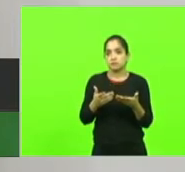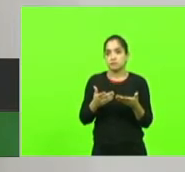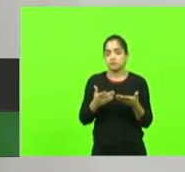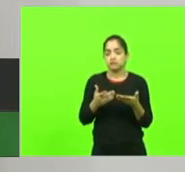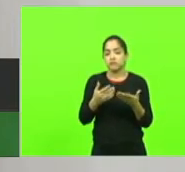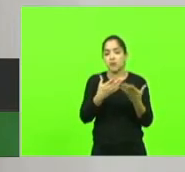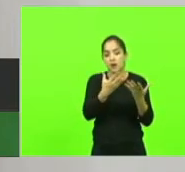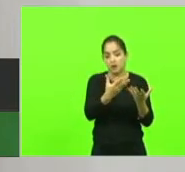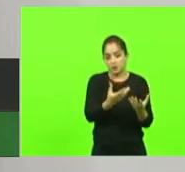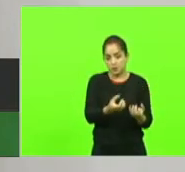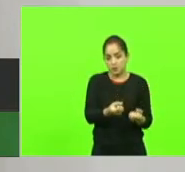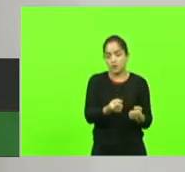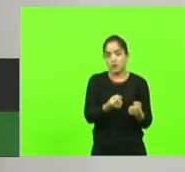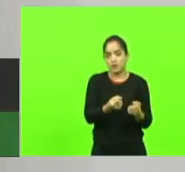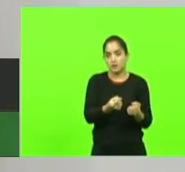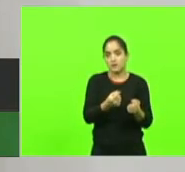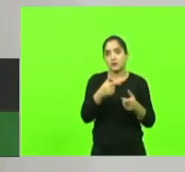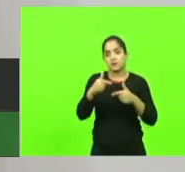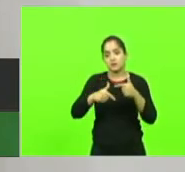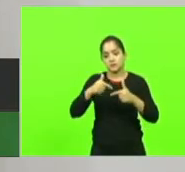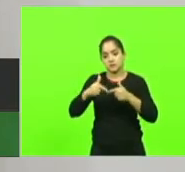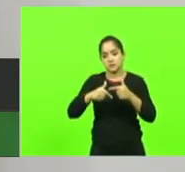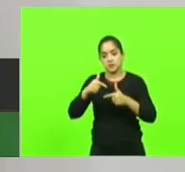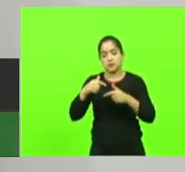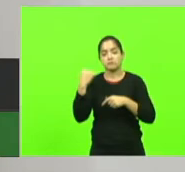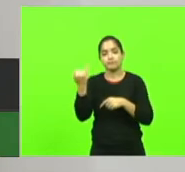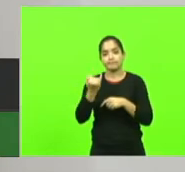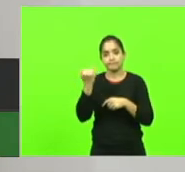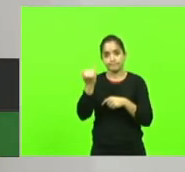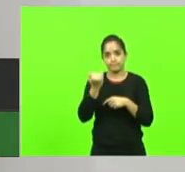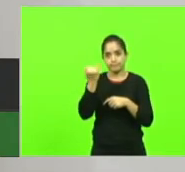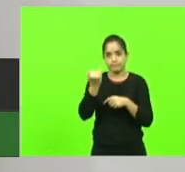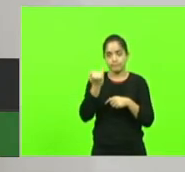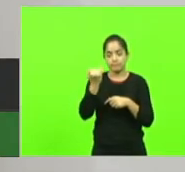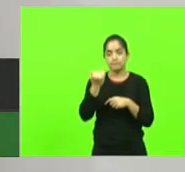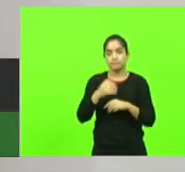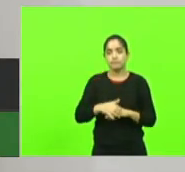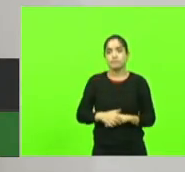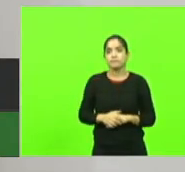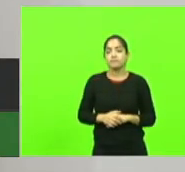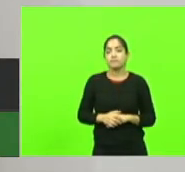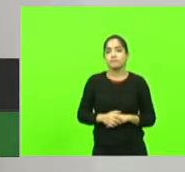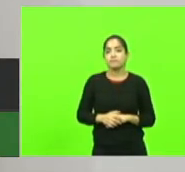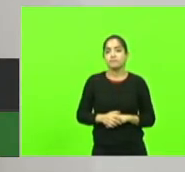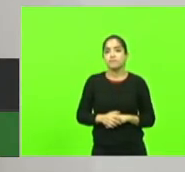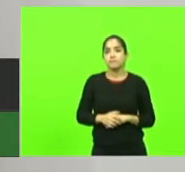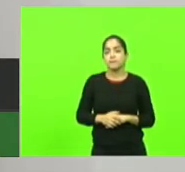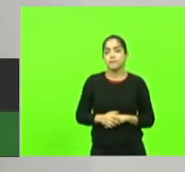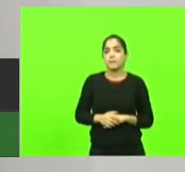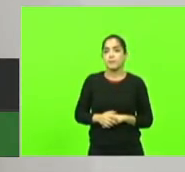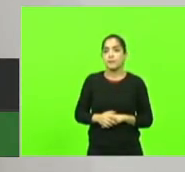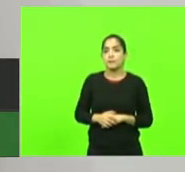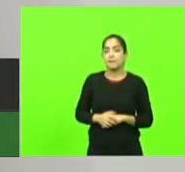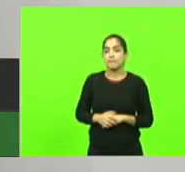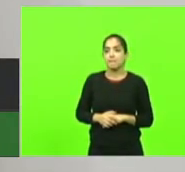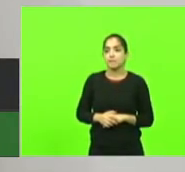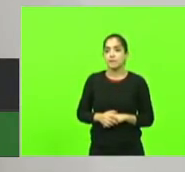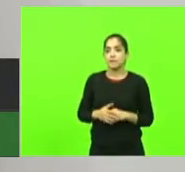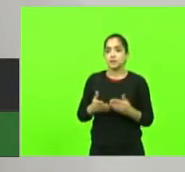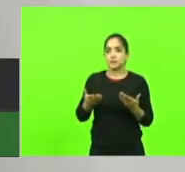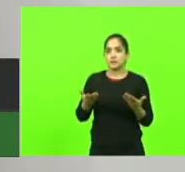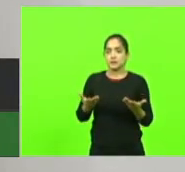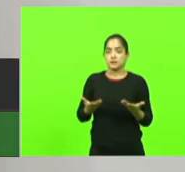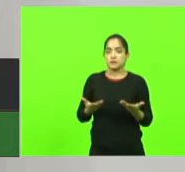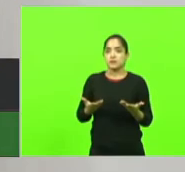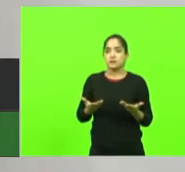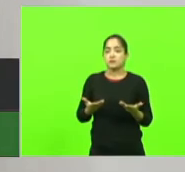acolher essas atividades tão importantes assim para o município de Itajaí. Então,